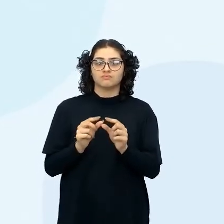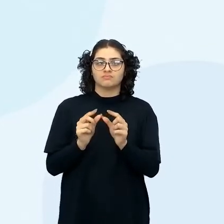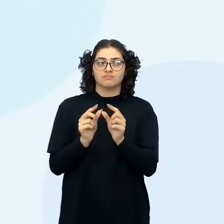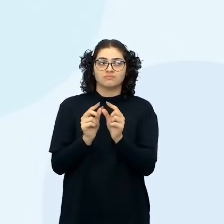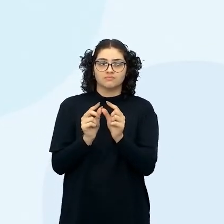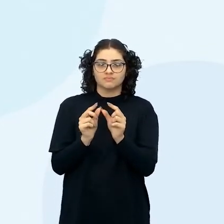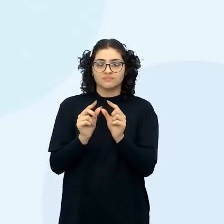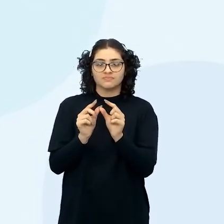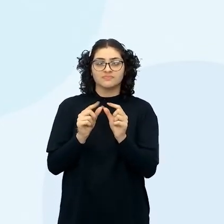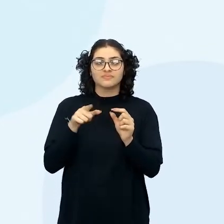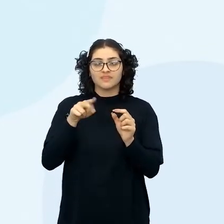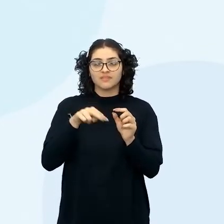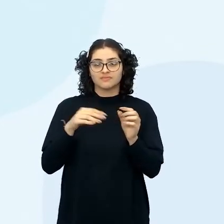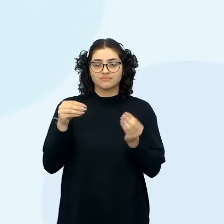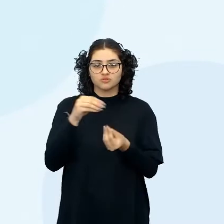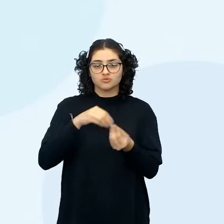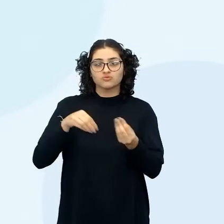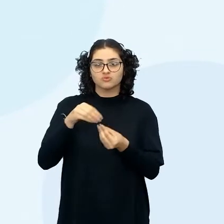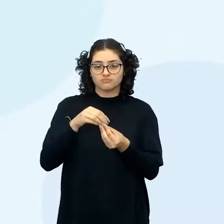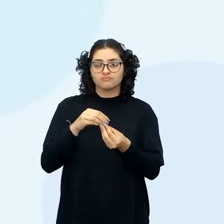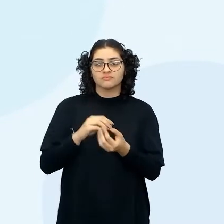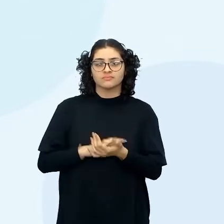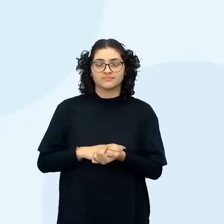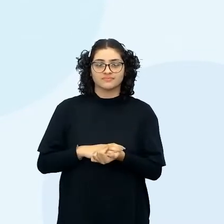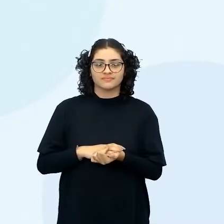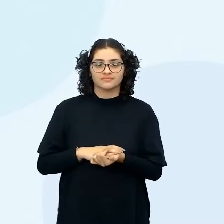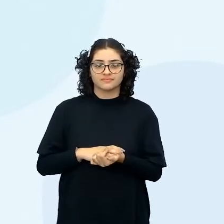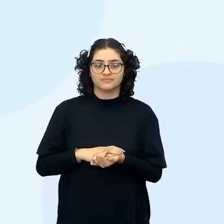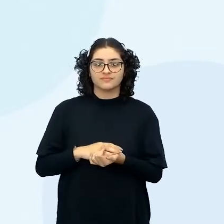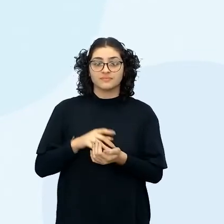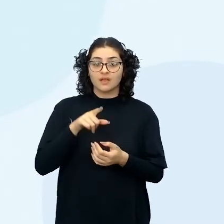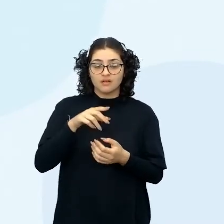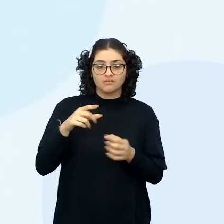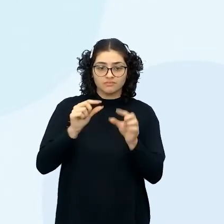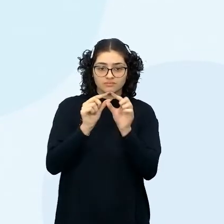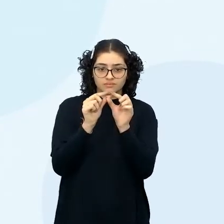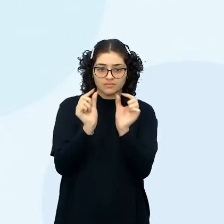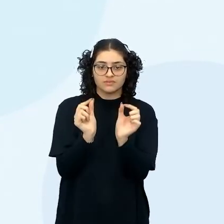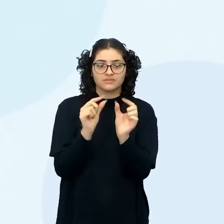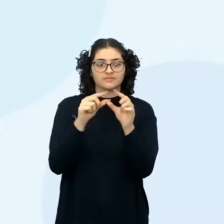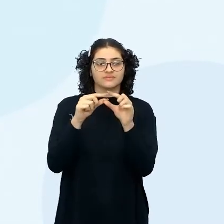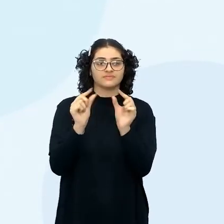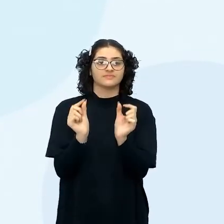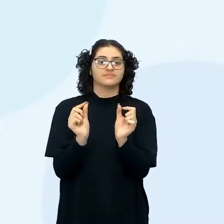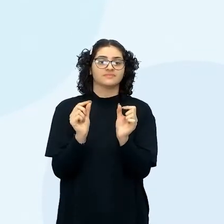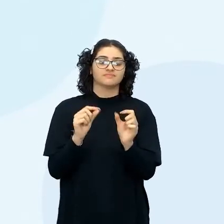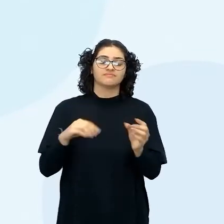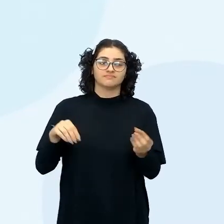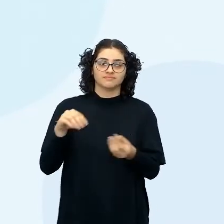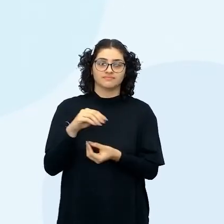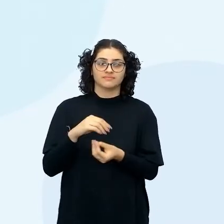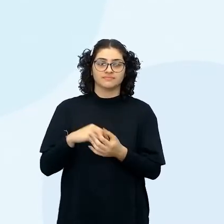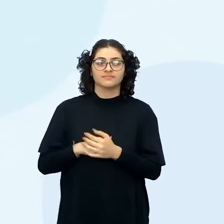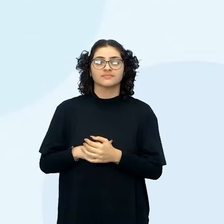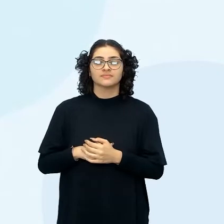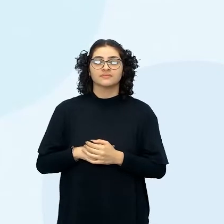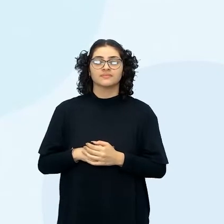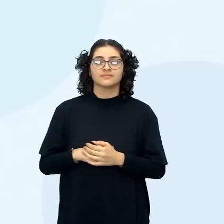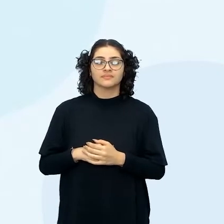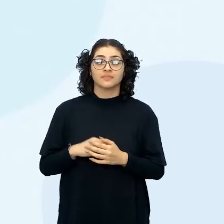ficar aglomerada. Então, aqui eu vou ter a aglomeração da hemoglobina. Com